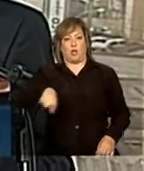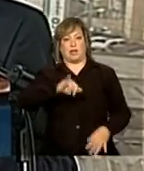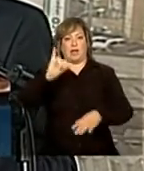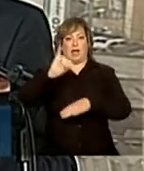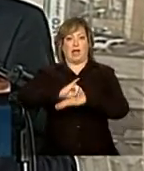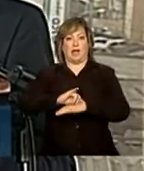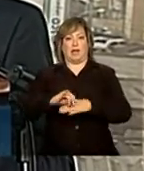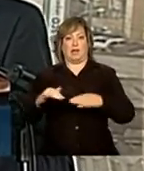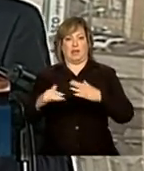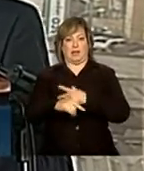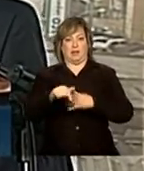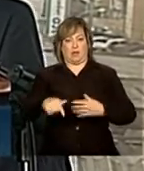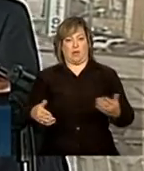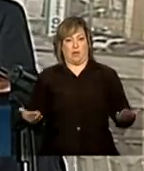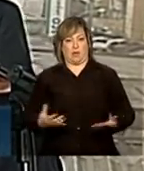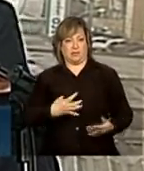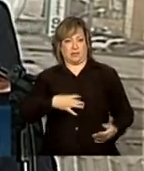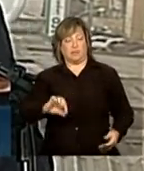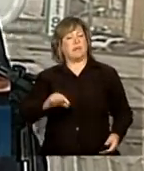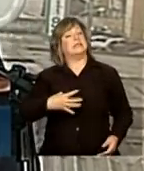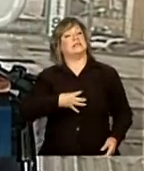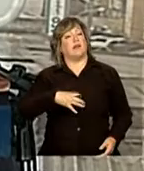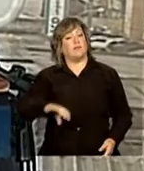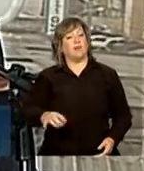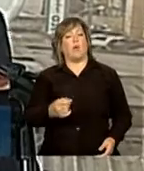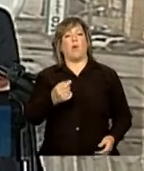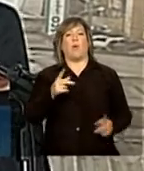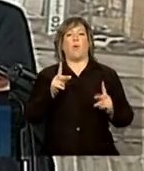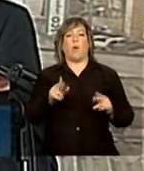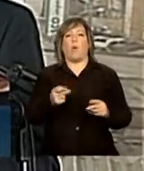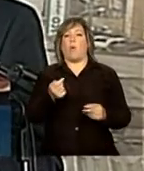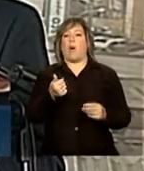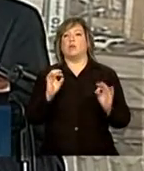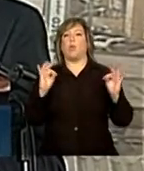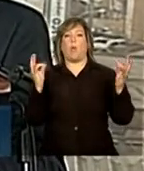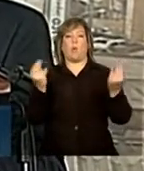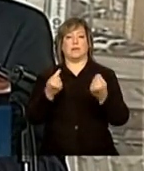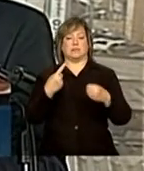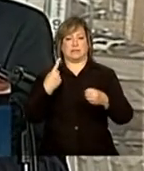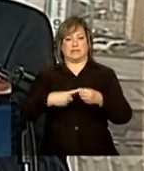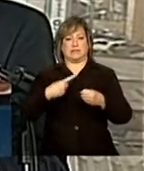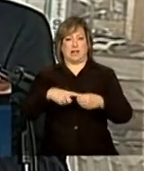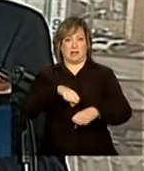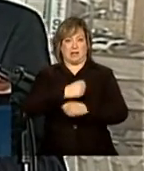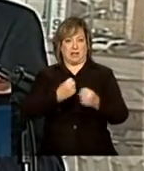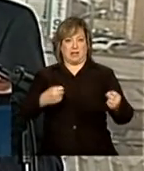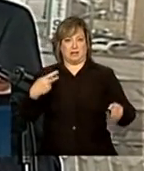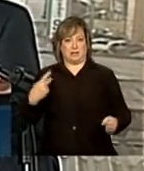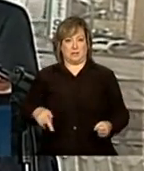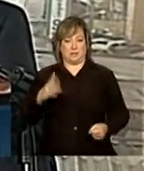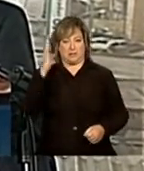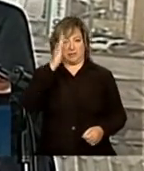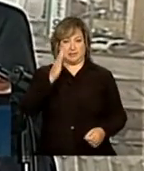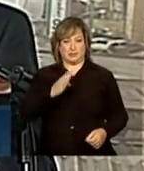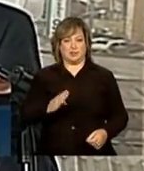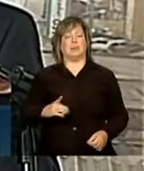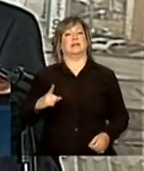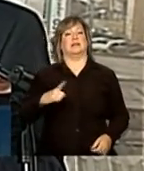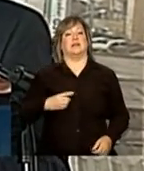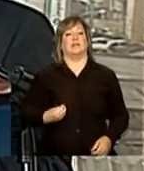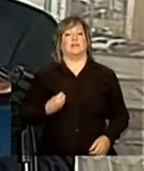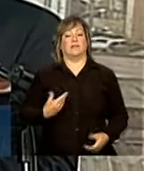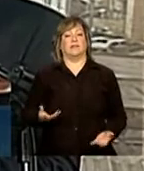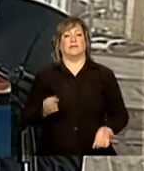Salvador hoje, como quase todas as grandes cidades brasileiras, vive o drama da falta